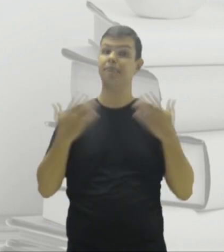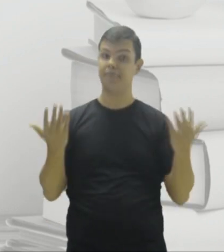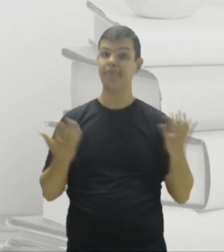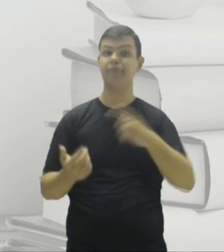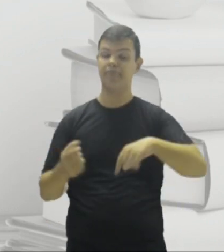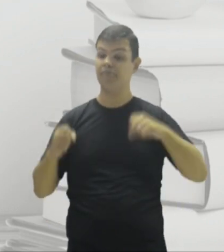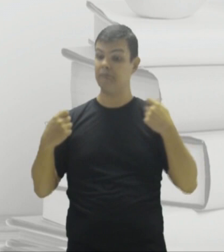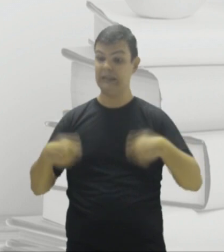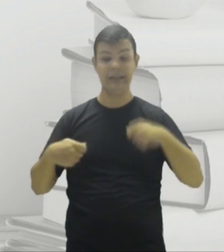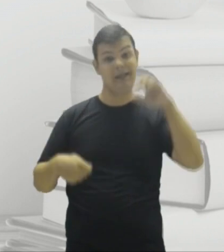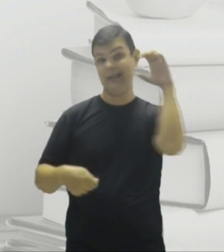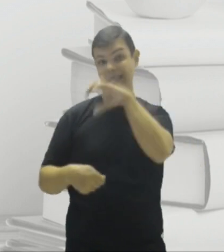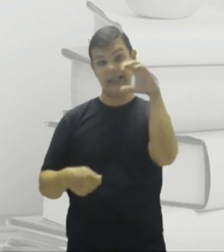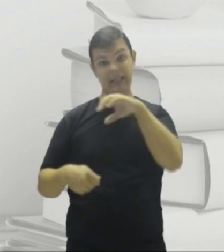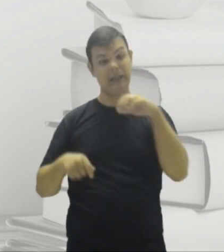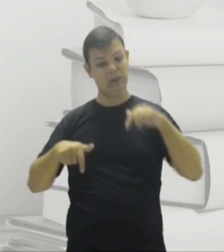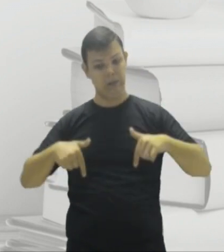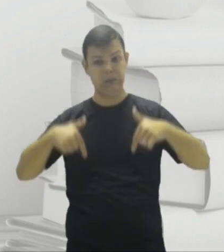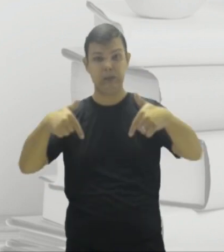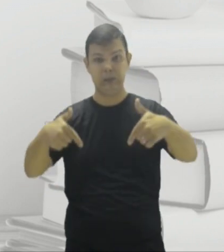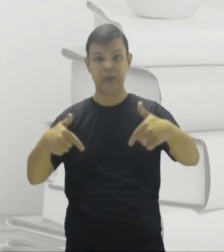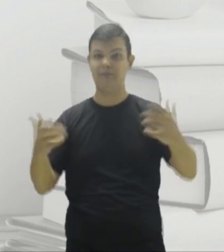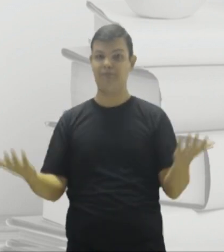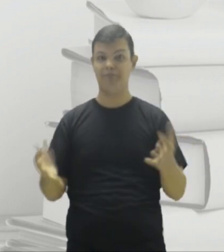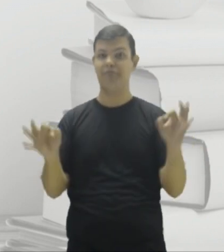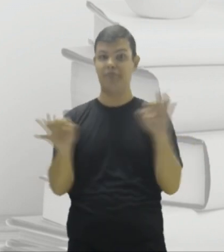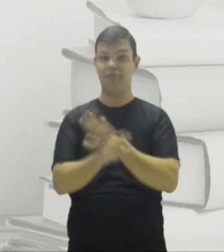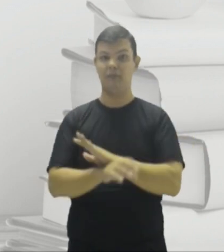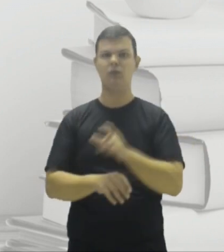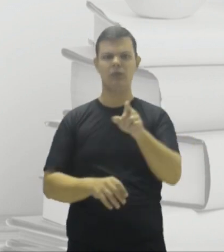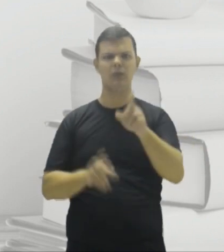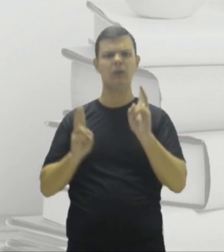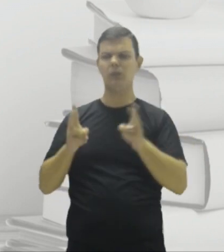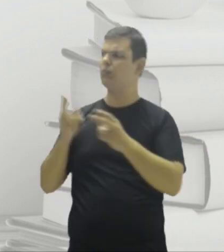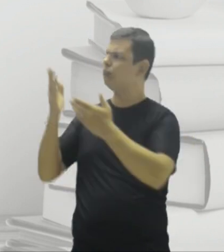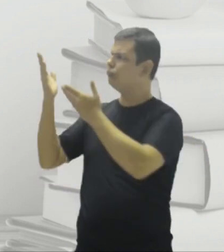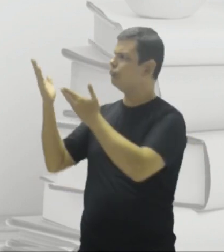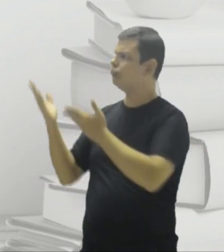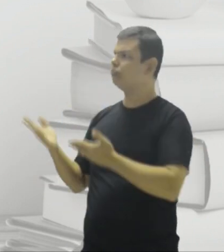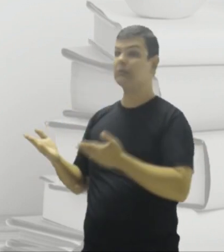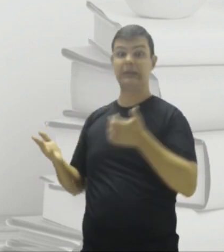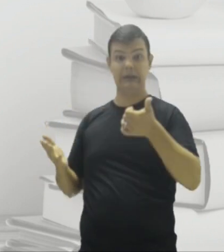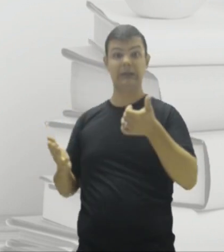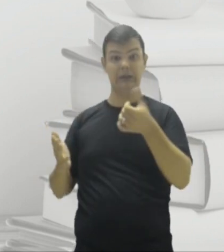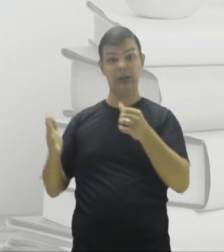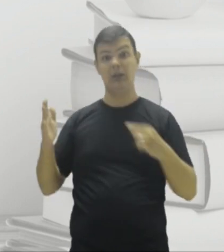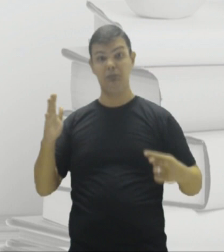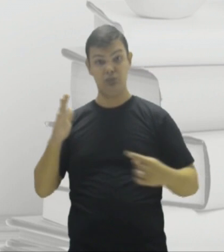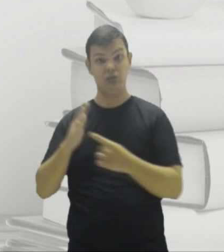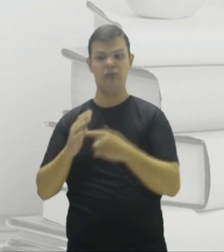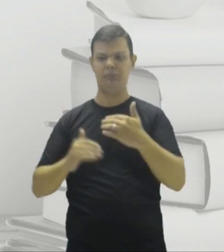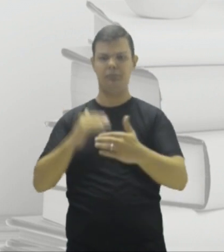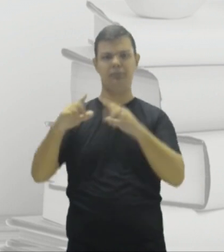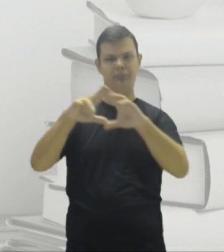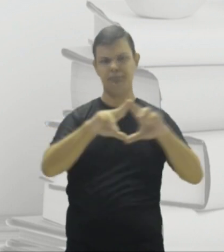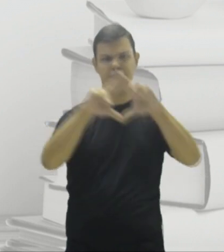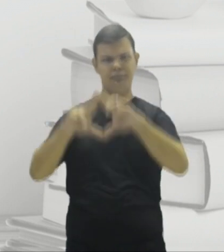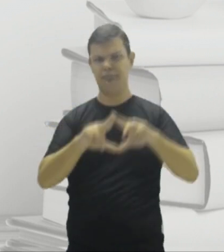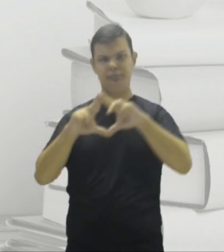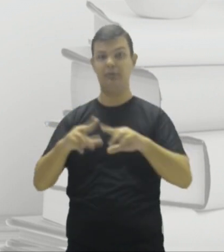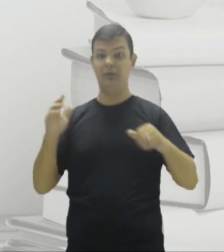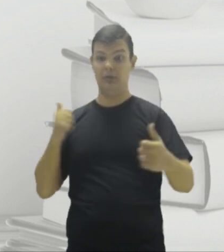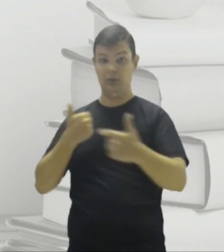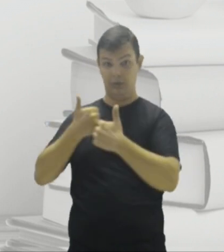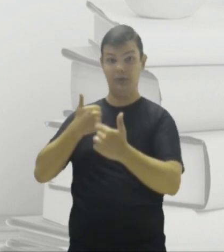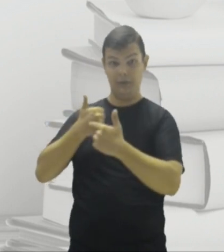Então temos que agir imediatamente. Ficamos por aqui. Não deixe de conferir os outros 16 Objetivos de Desenvolvimento Sustentável,